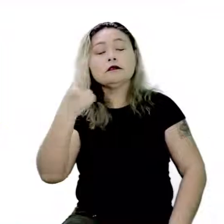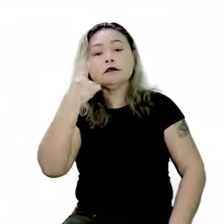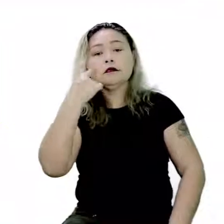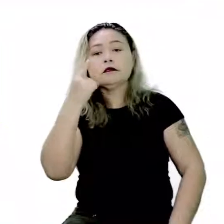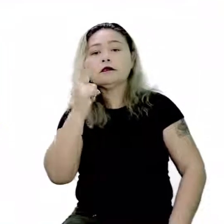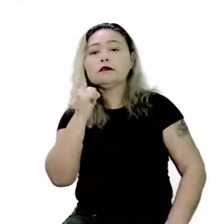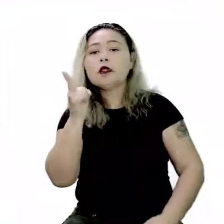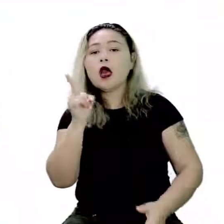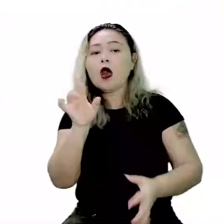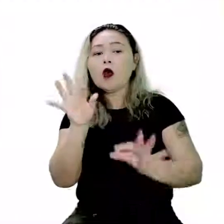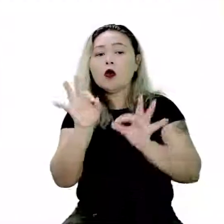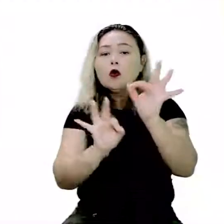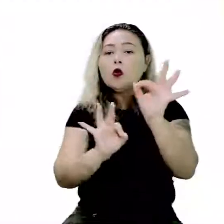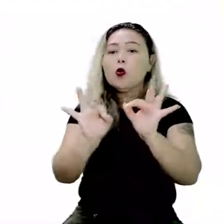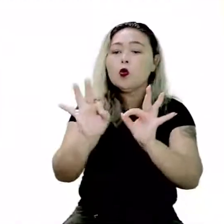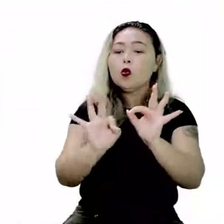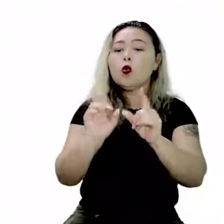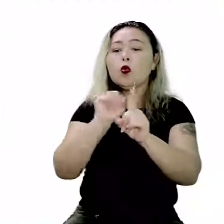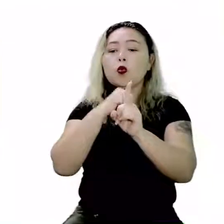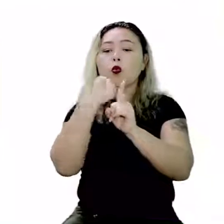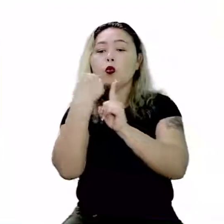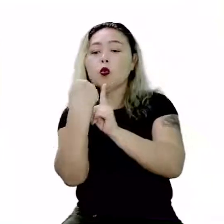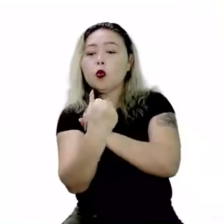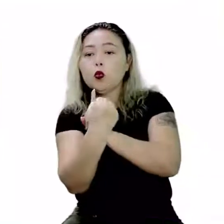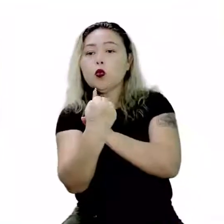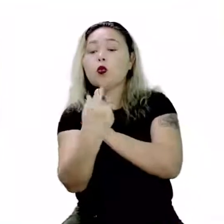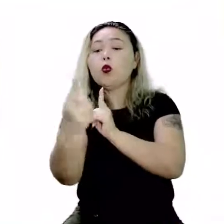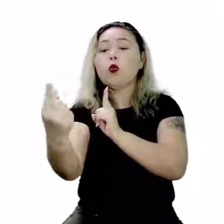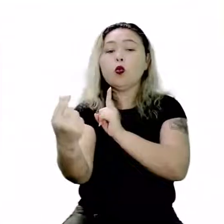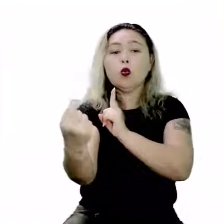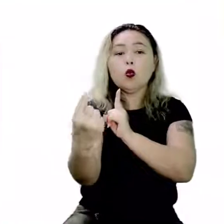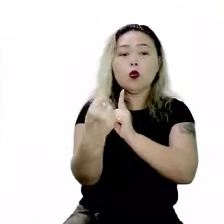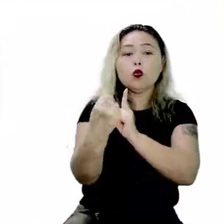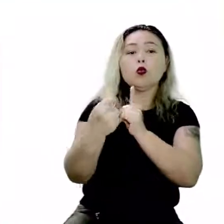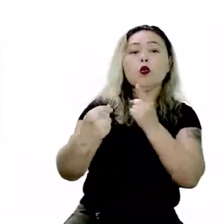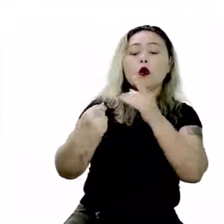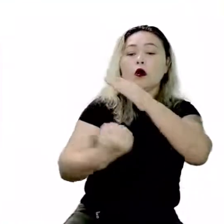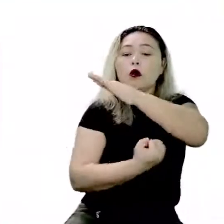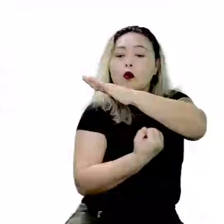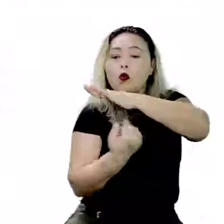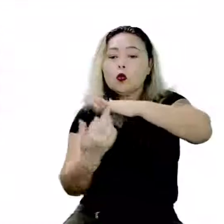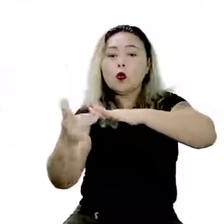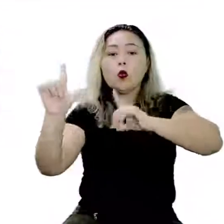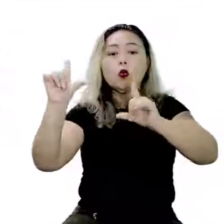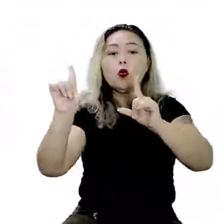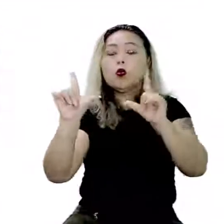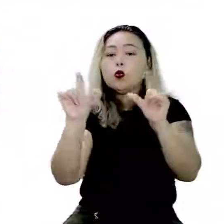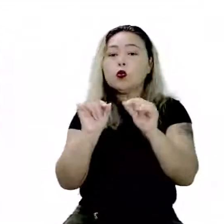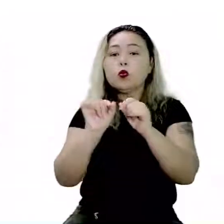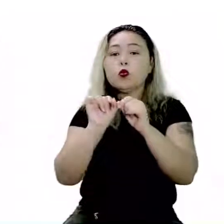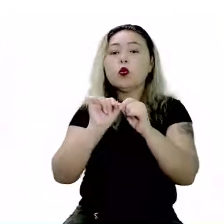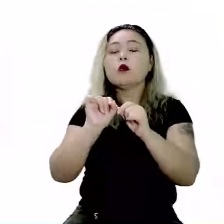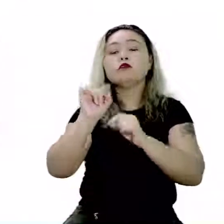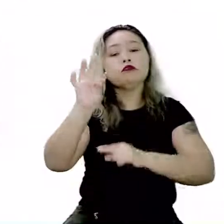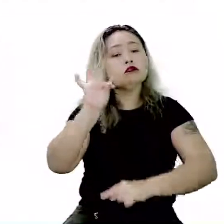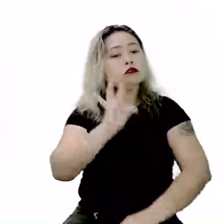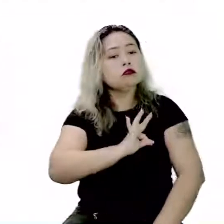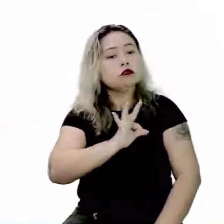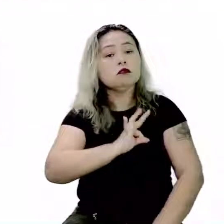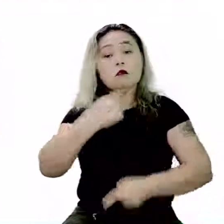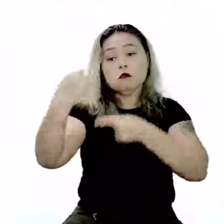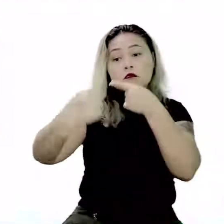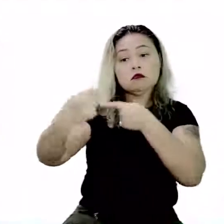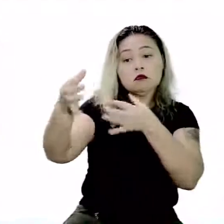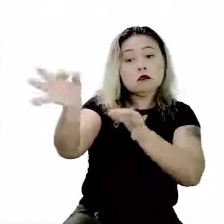o zoneamento socioeconômico e ecológico, que em síntese, ou seja, em resumo, é um instrumento técnico